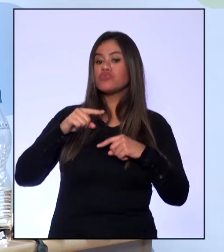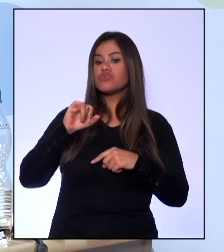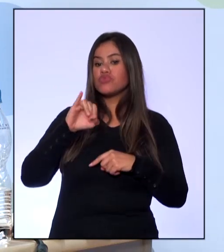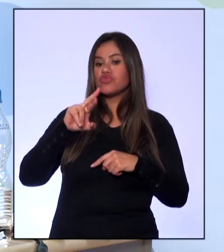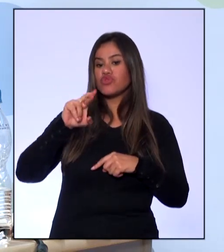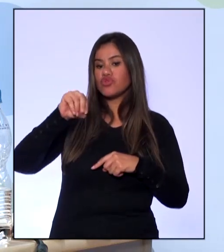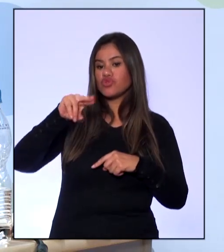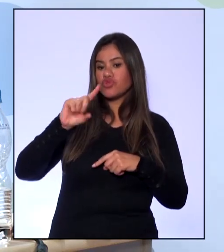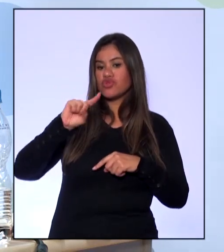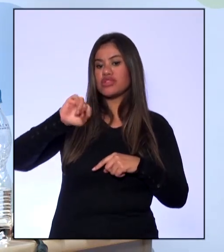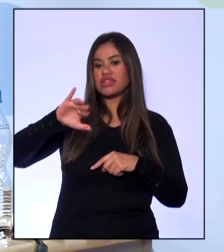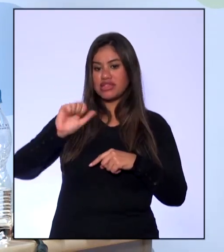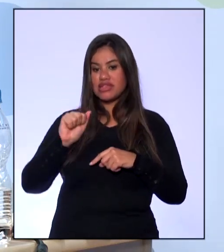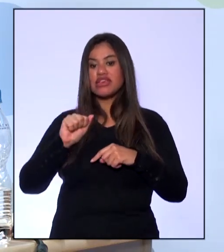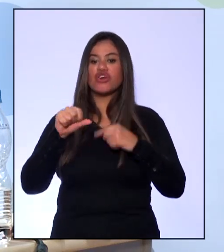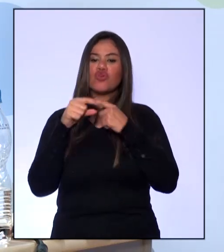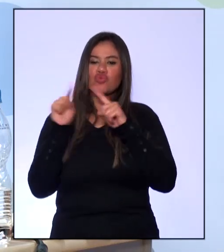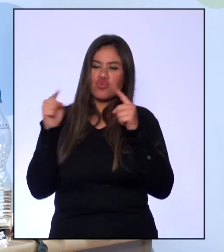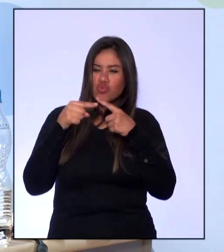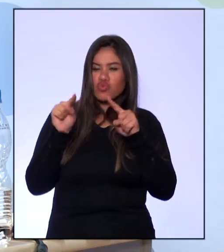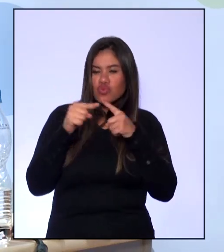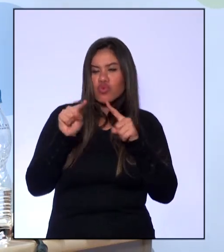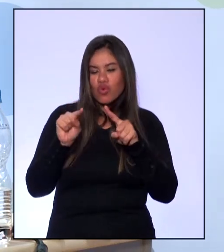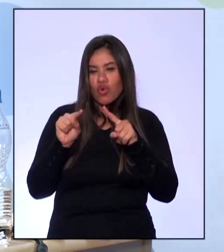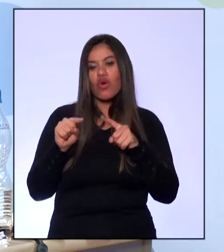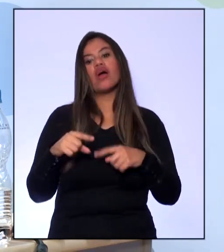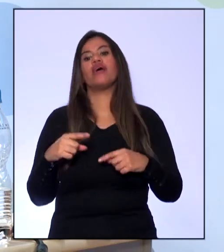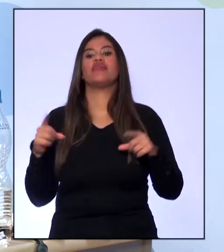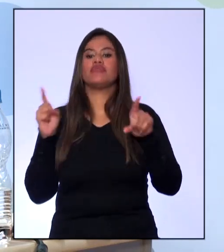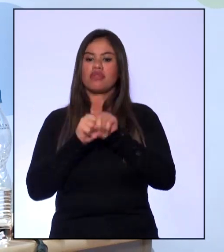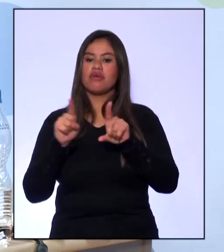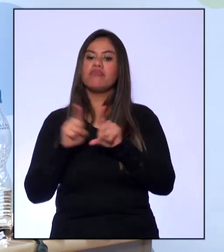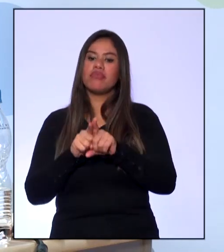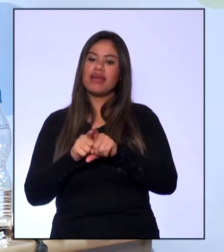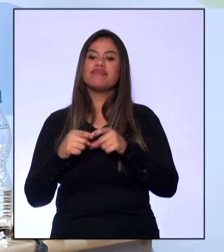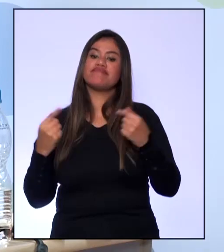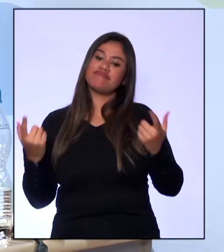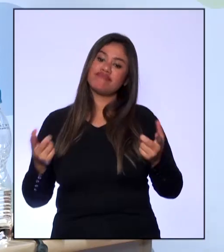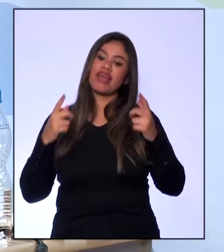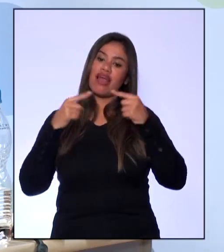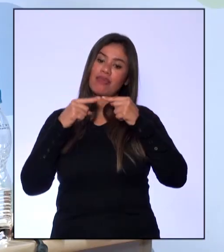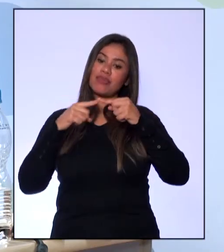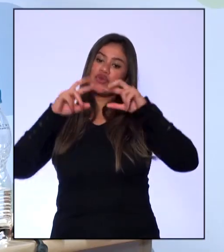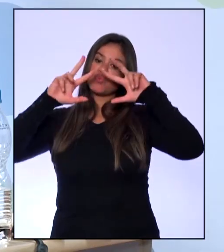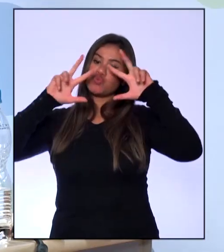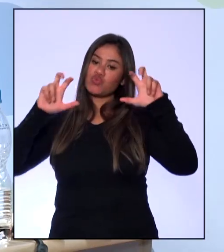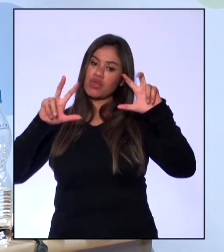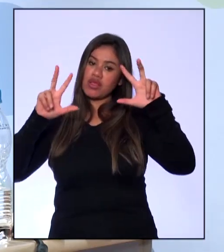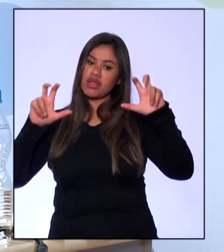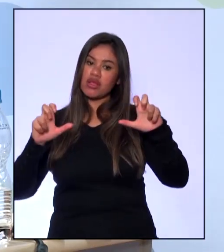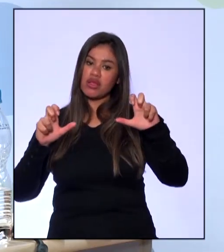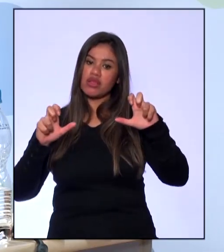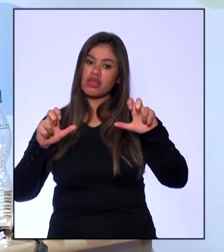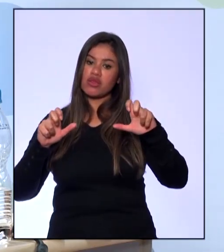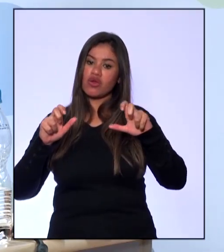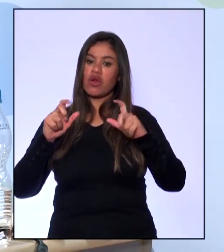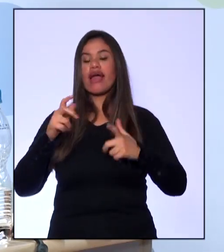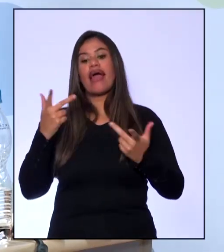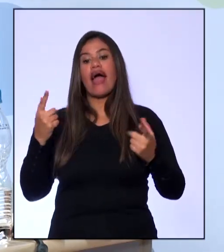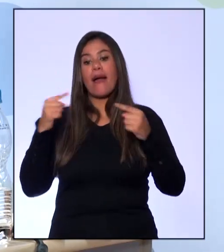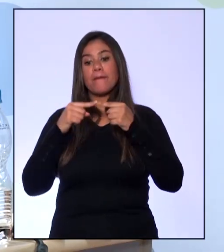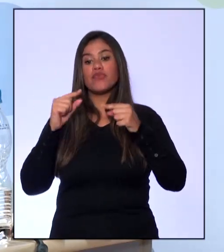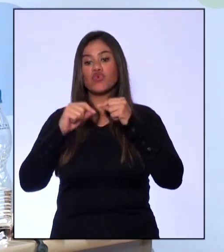do título. Intolerância nossa de cada dia. A intolerância está marcada ali, quando eu digo claro e